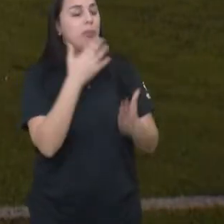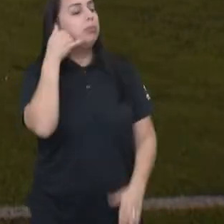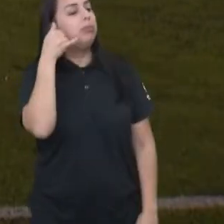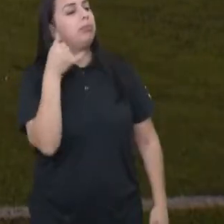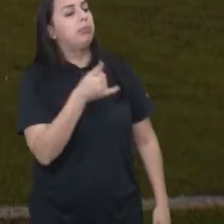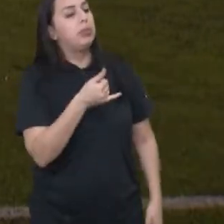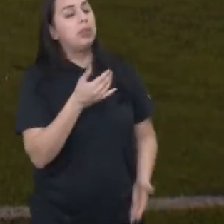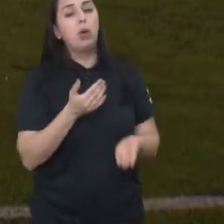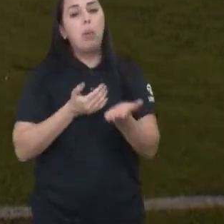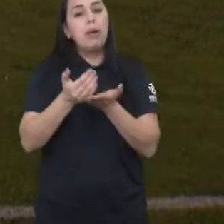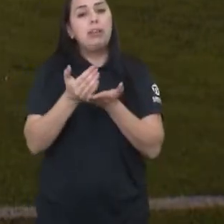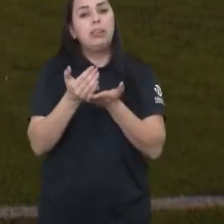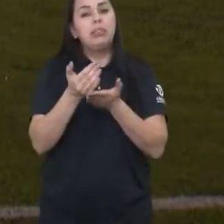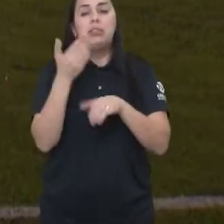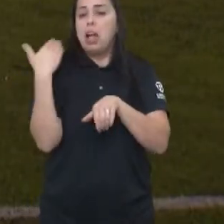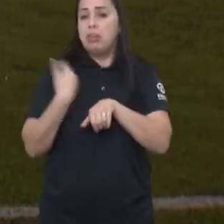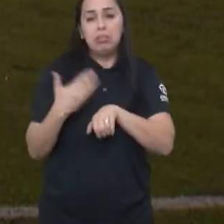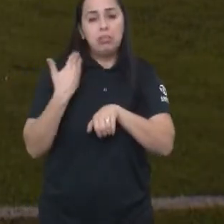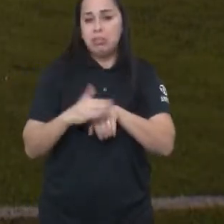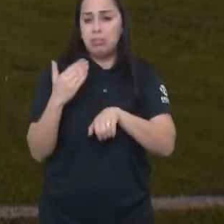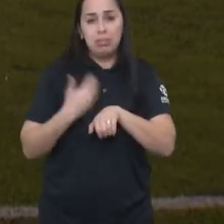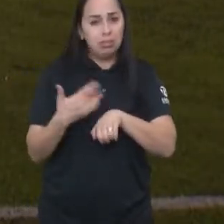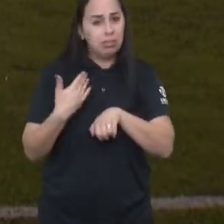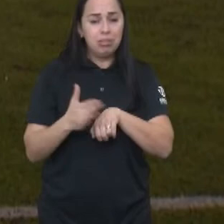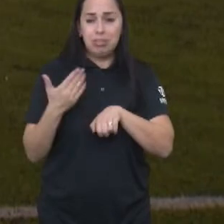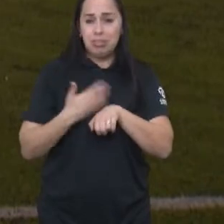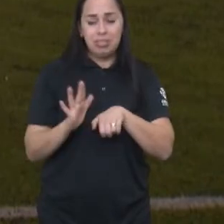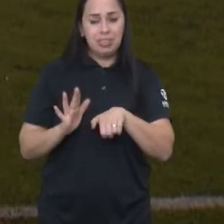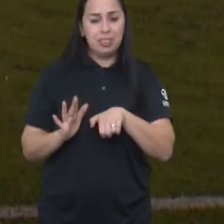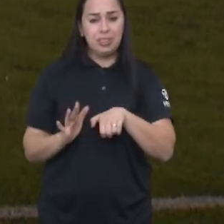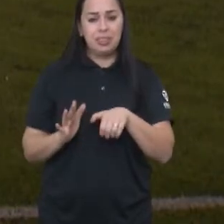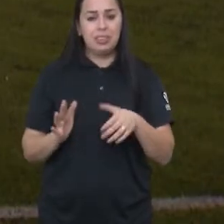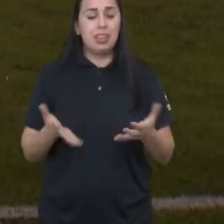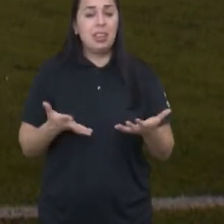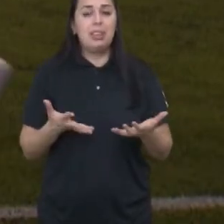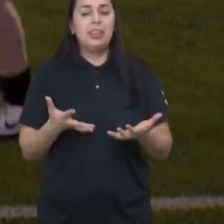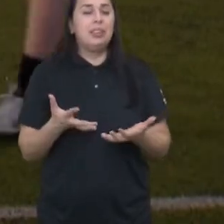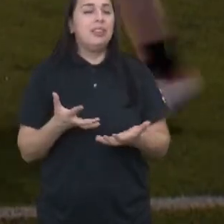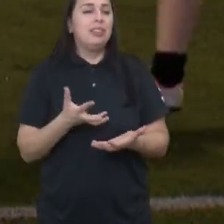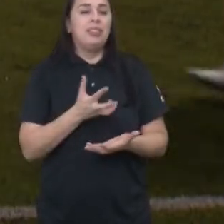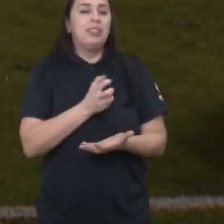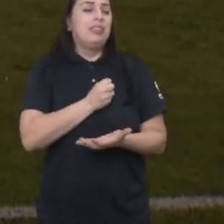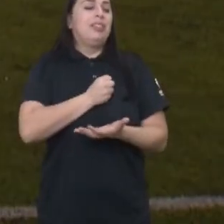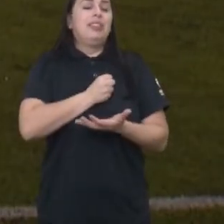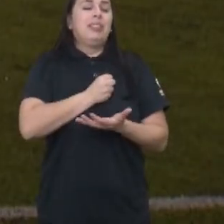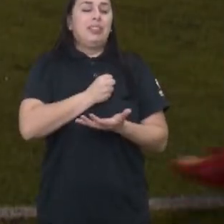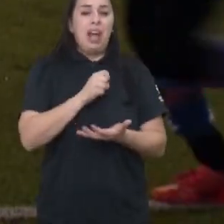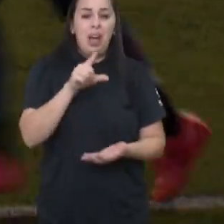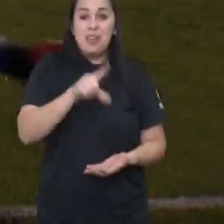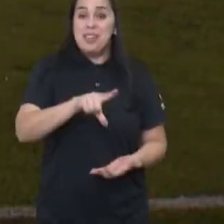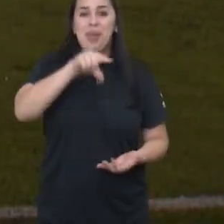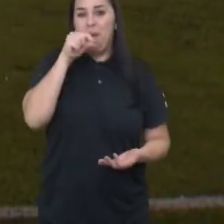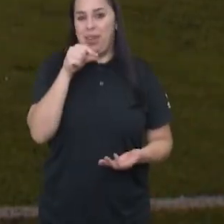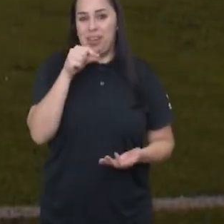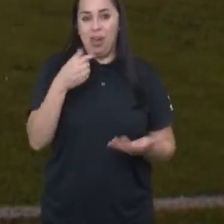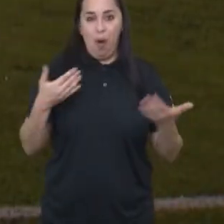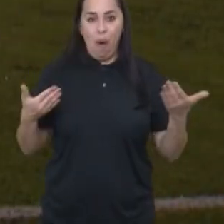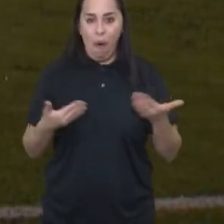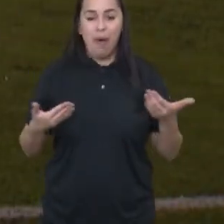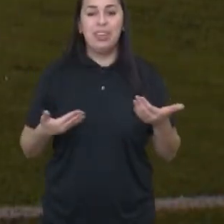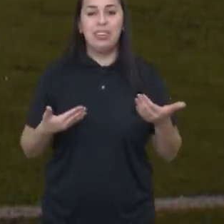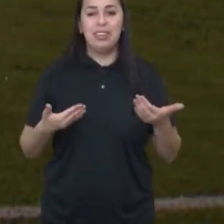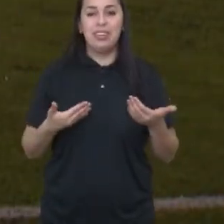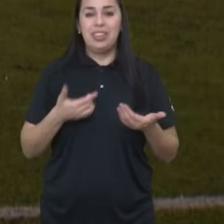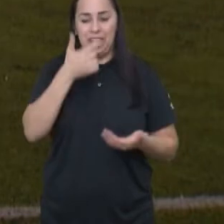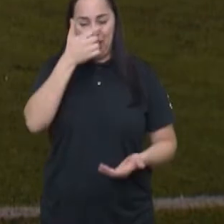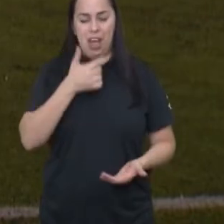eles no meio da pandemia e foi a uma das tipo das minhas melhores escolhas assim hoje eu sou uma